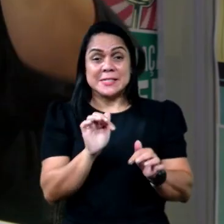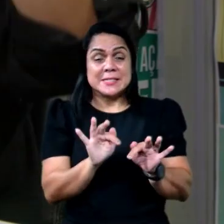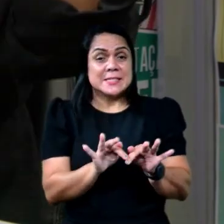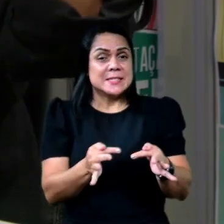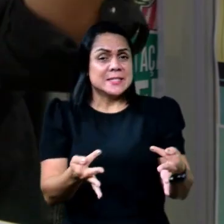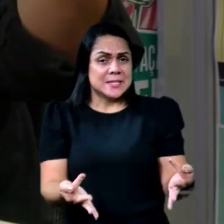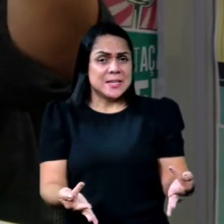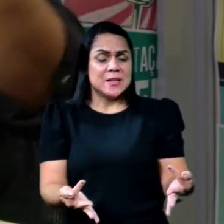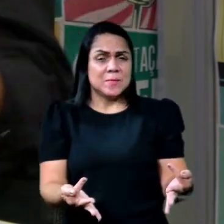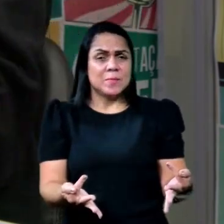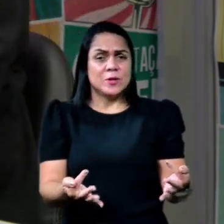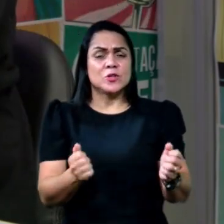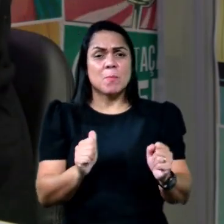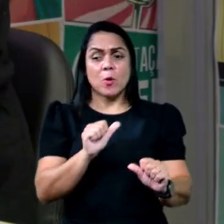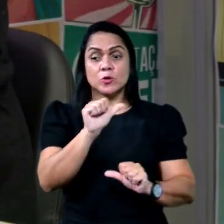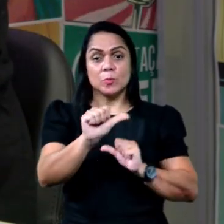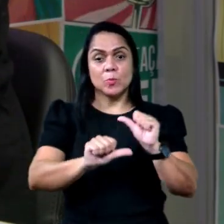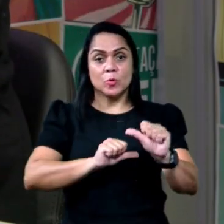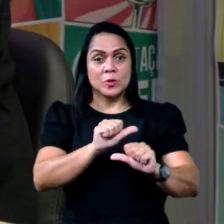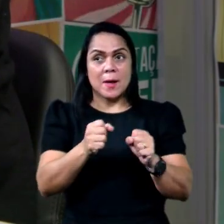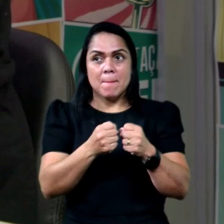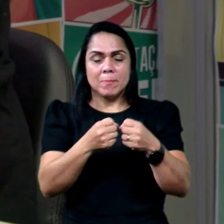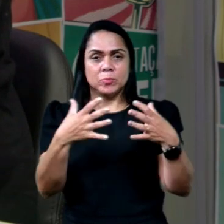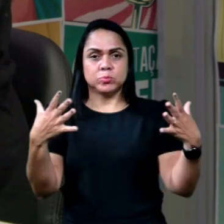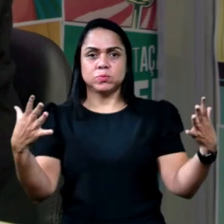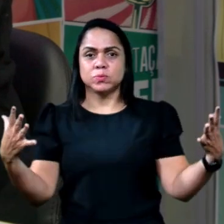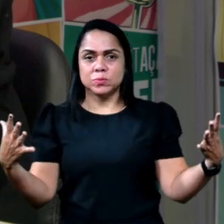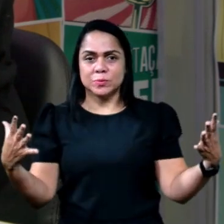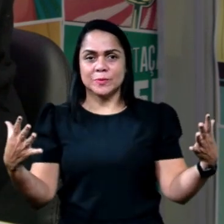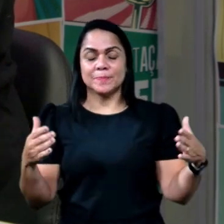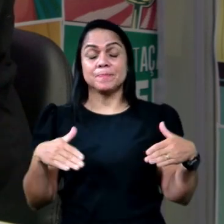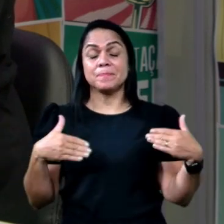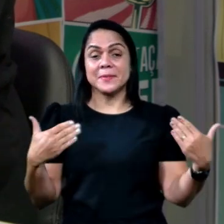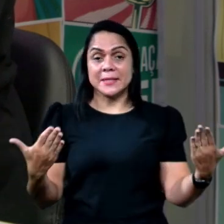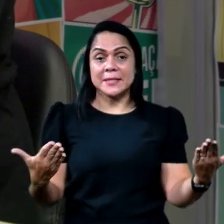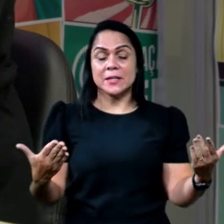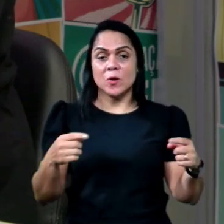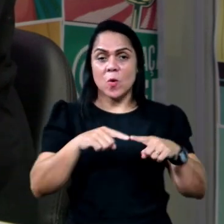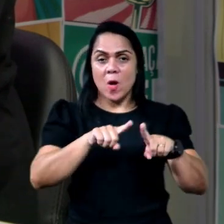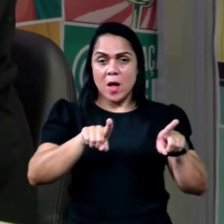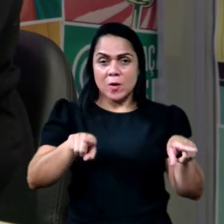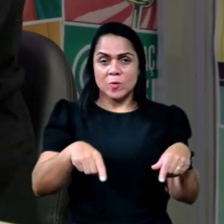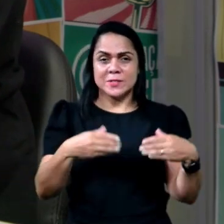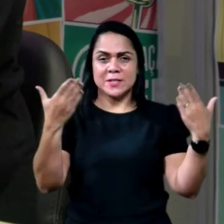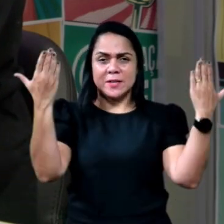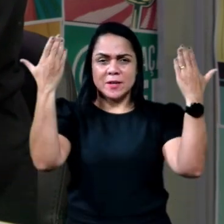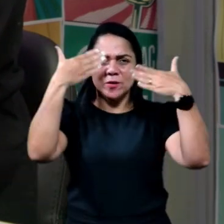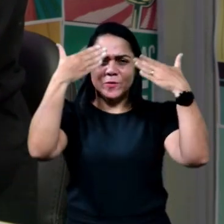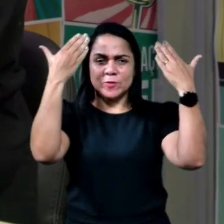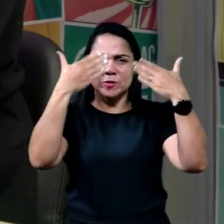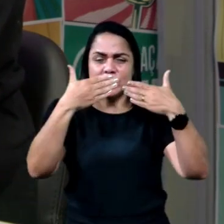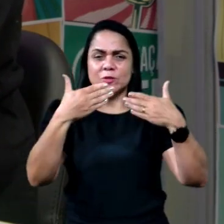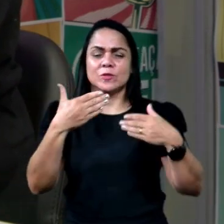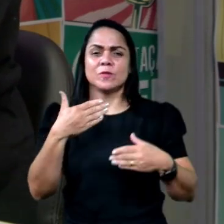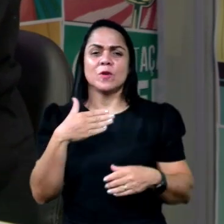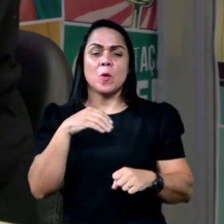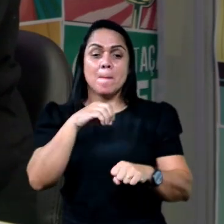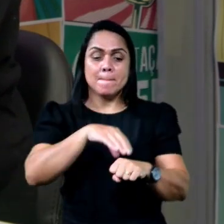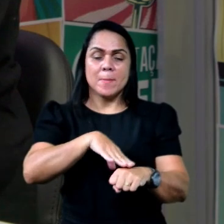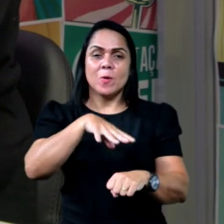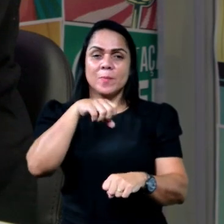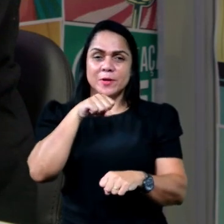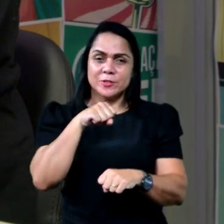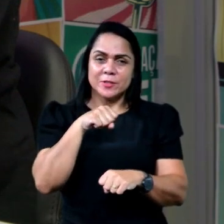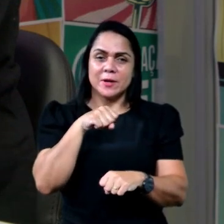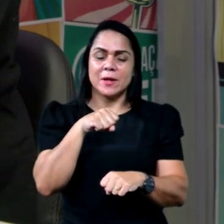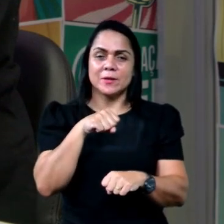coisa impressionante. Então, a Cozinha Invisível foi um projeto fruto do meu mestrado.